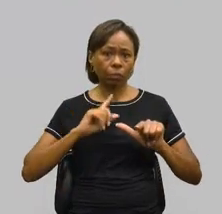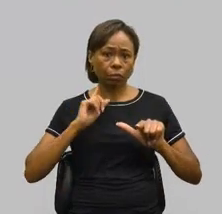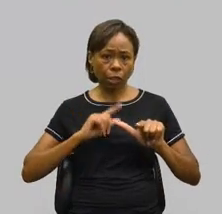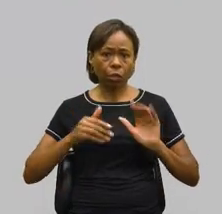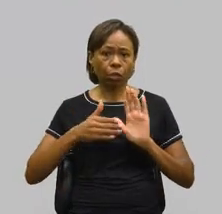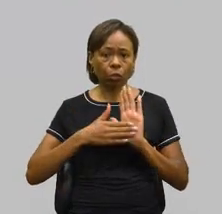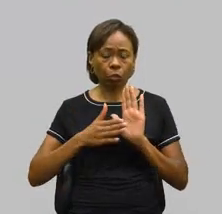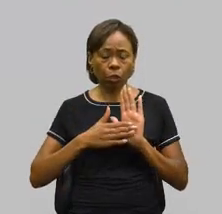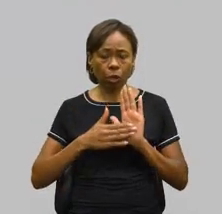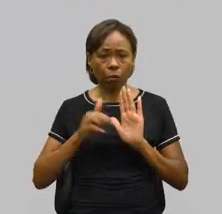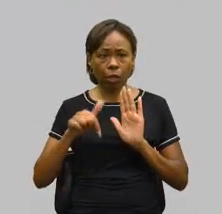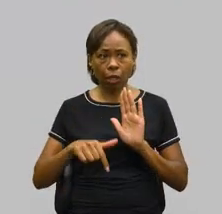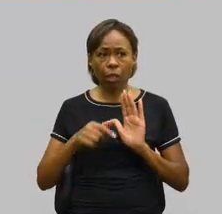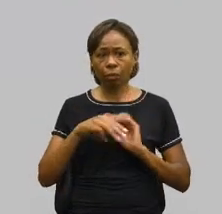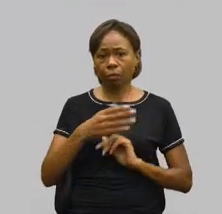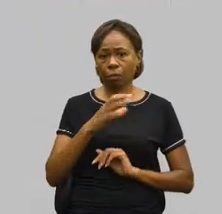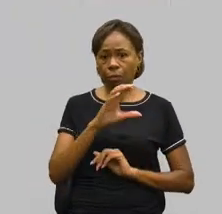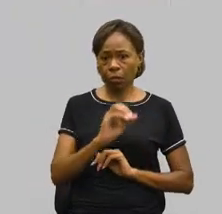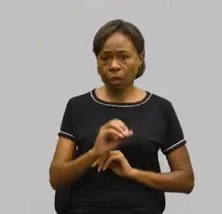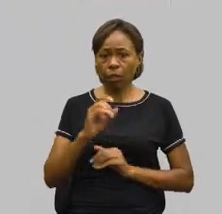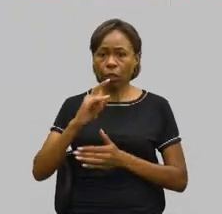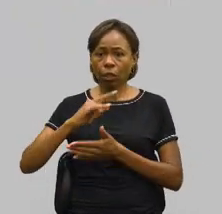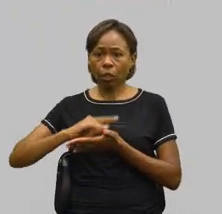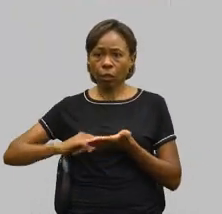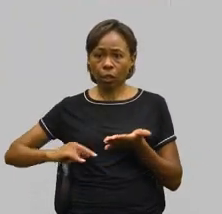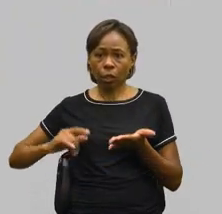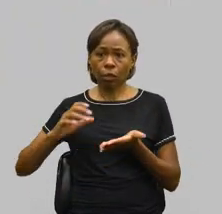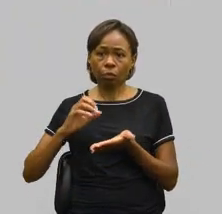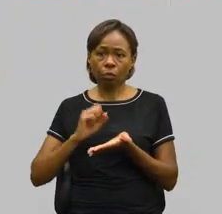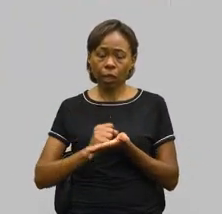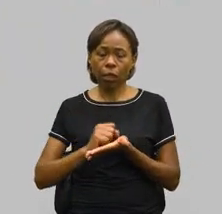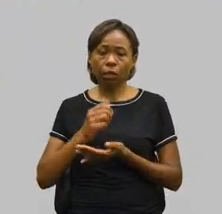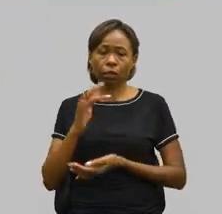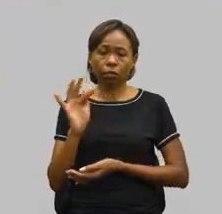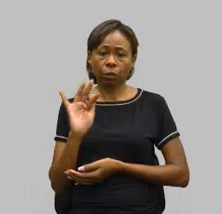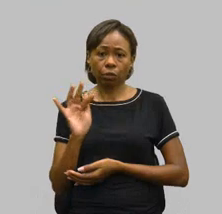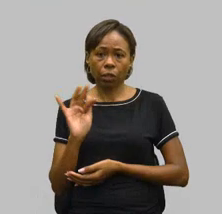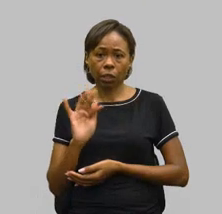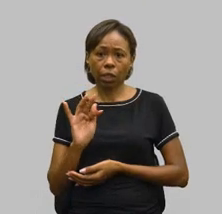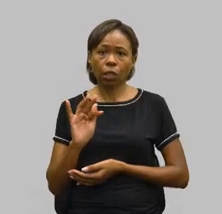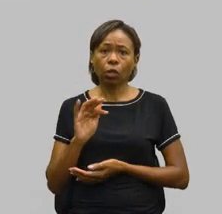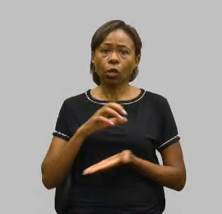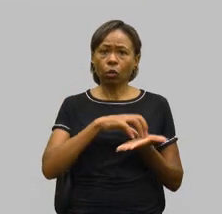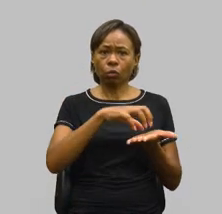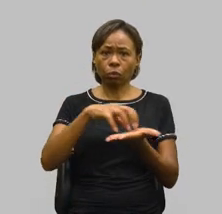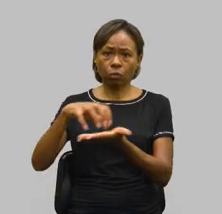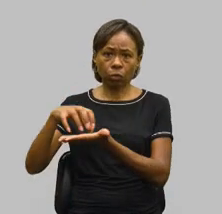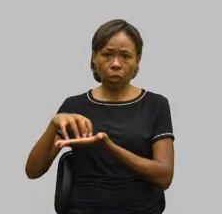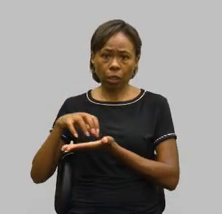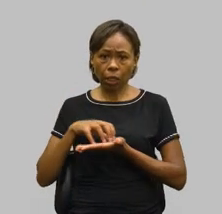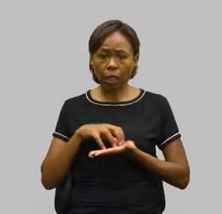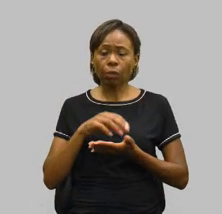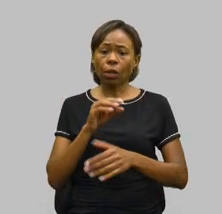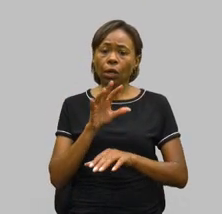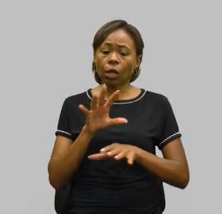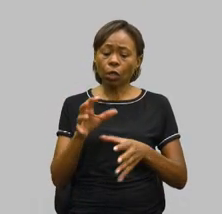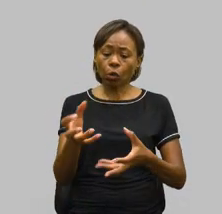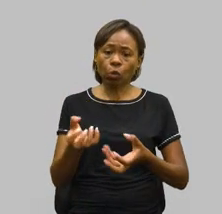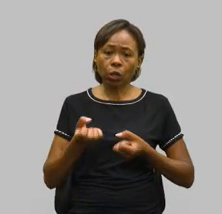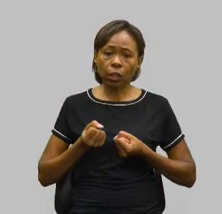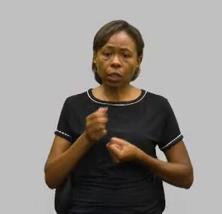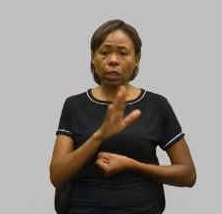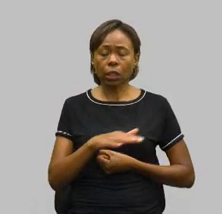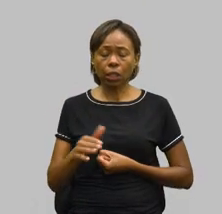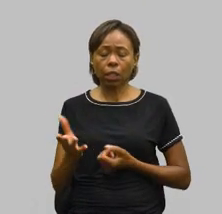regulamentado em fevereiro cofinanciamento de vagas de 22 unidades de acolhimento para crianças e adolescentes no pepec em 16 municípios